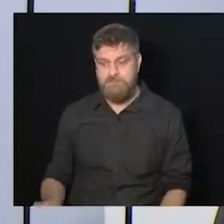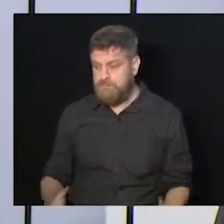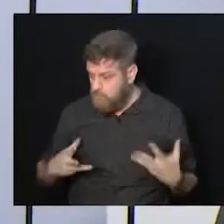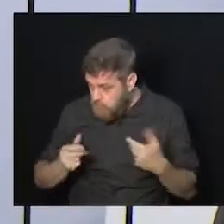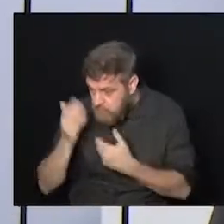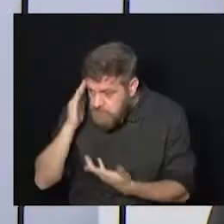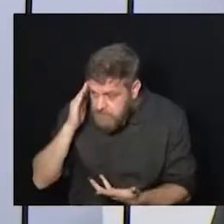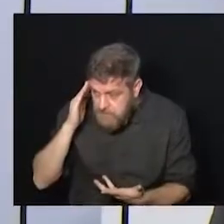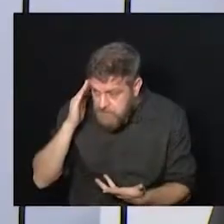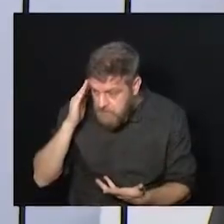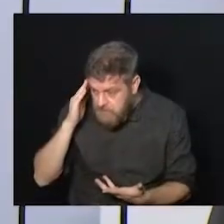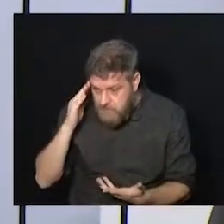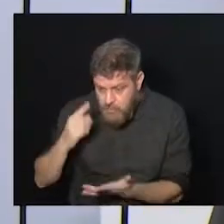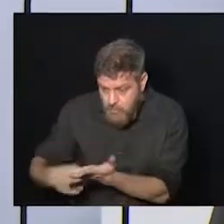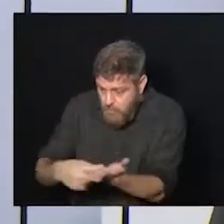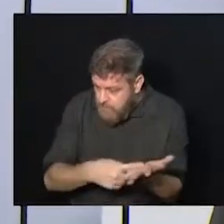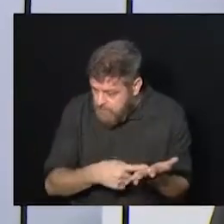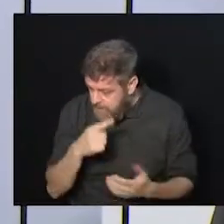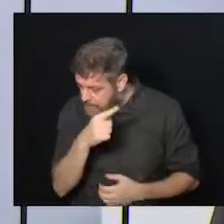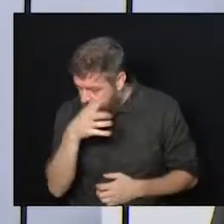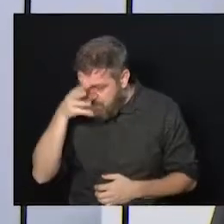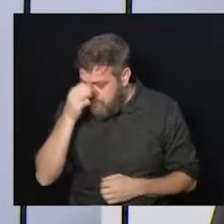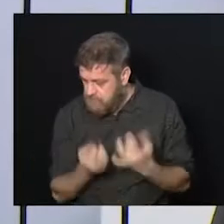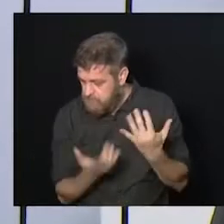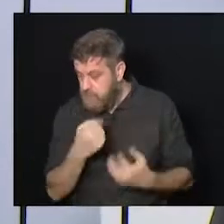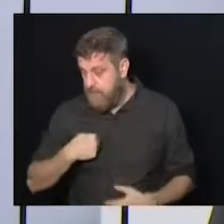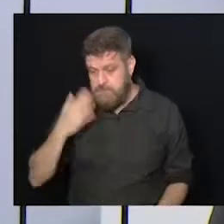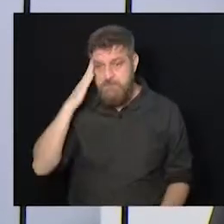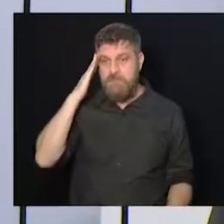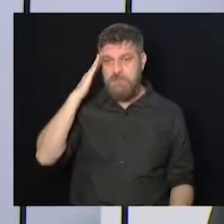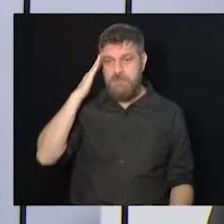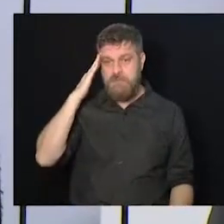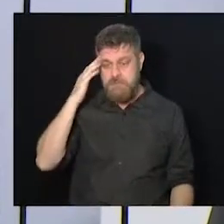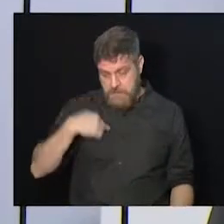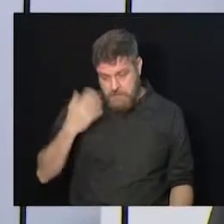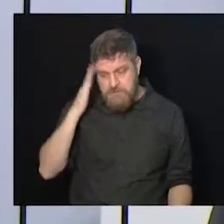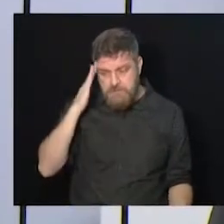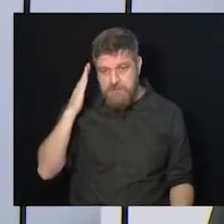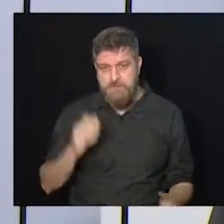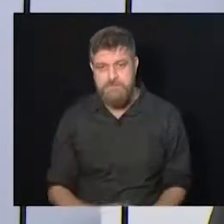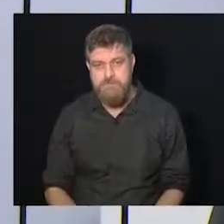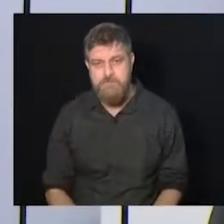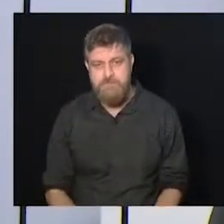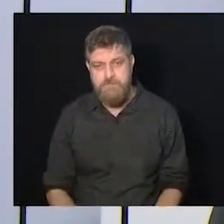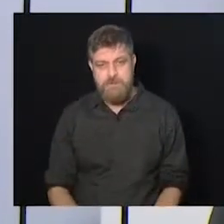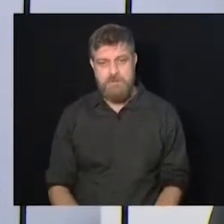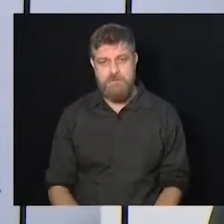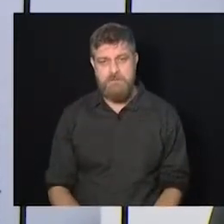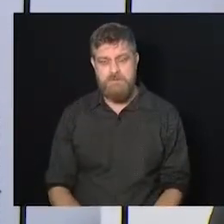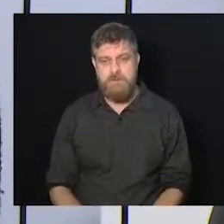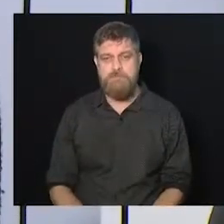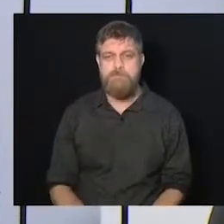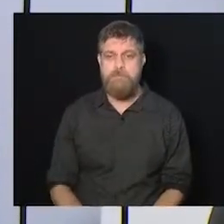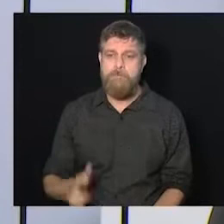mundo sabia, foi avisado. Eu sabia, né? E pega